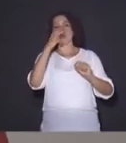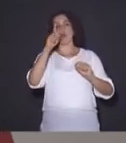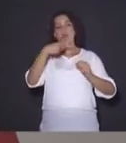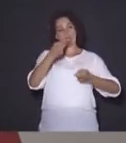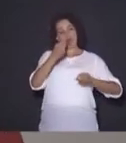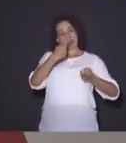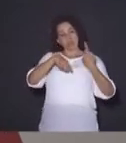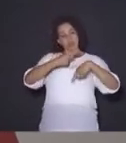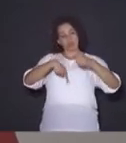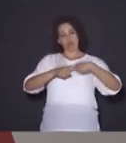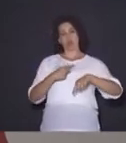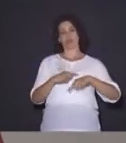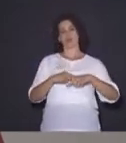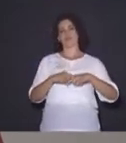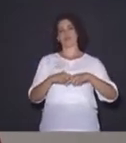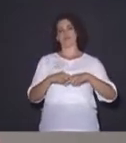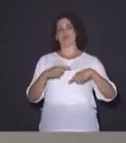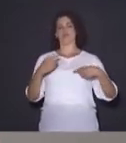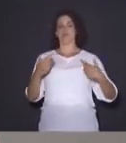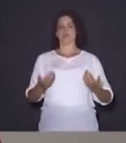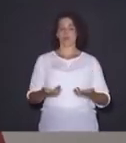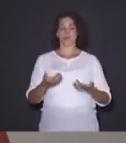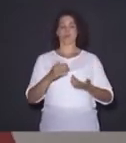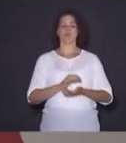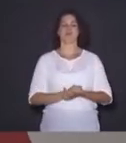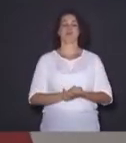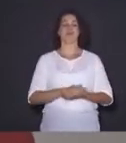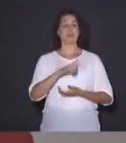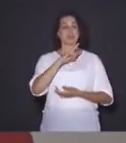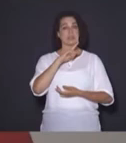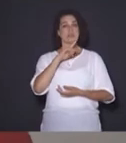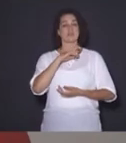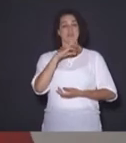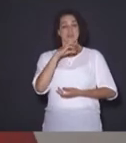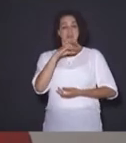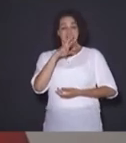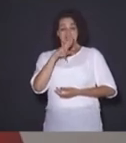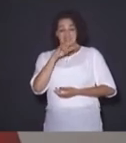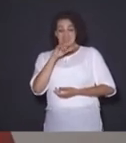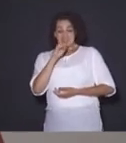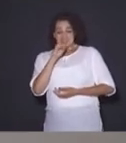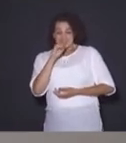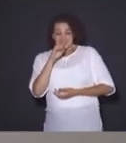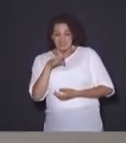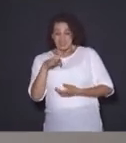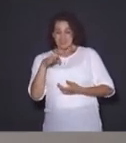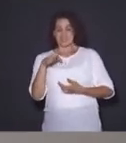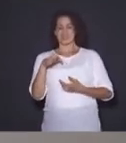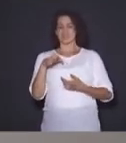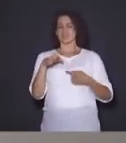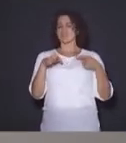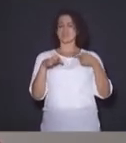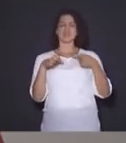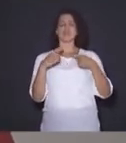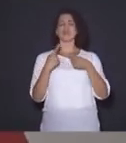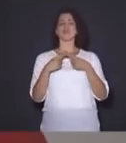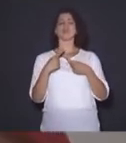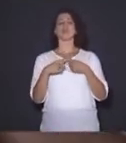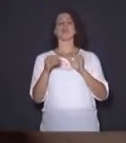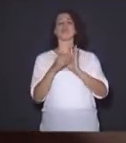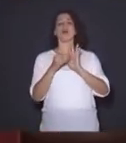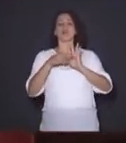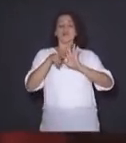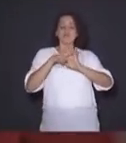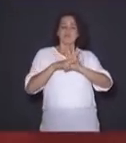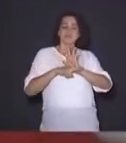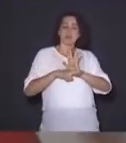viveu em 2009 uma crise e essa crise se deveu exatamente a falta de regulamentação do sistema financeiro que